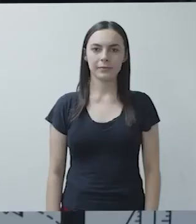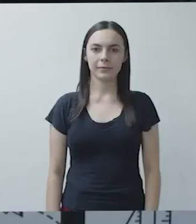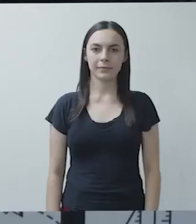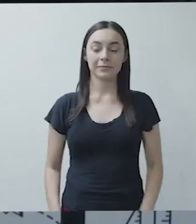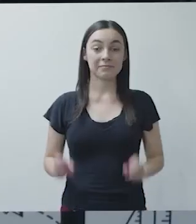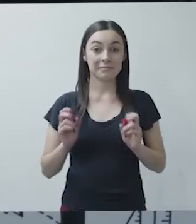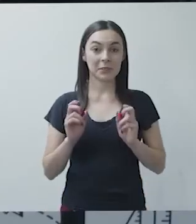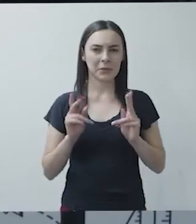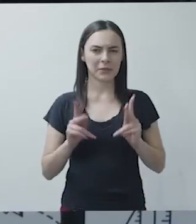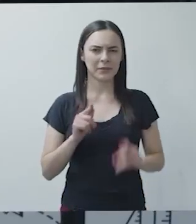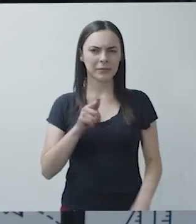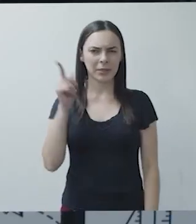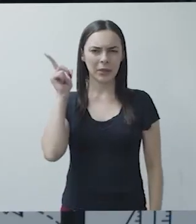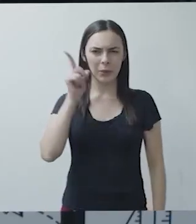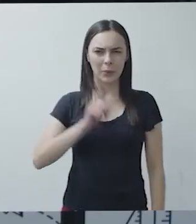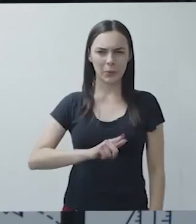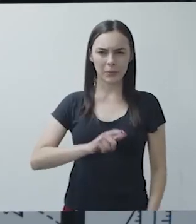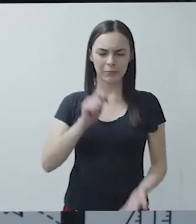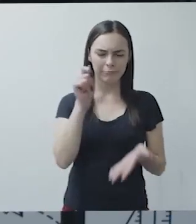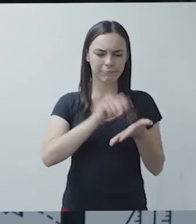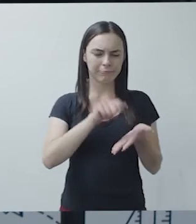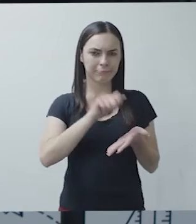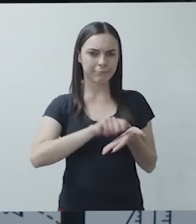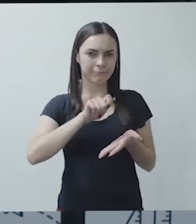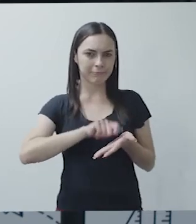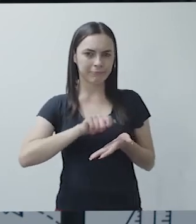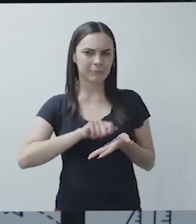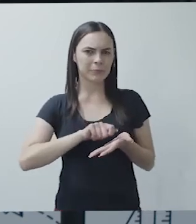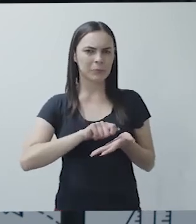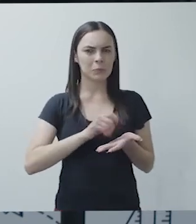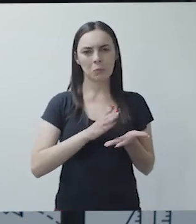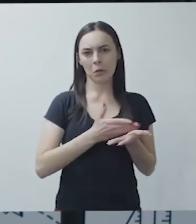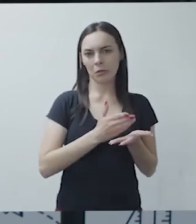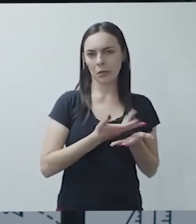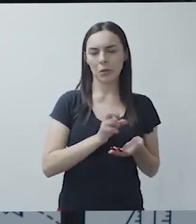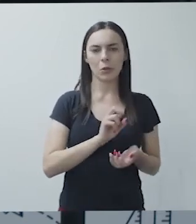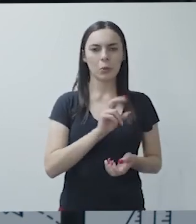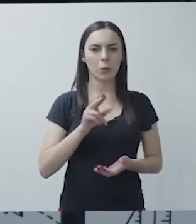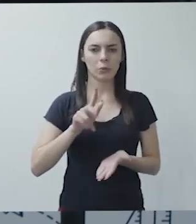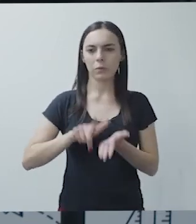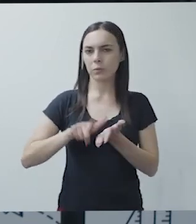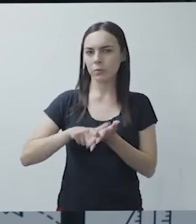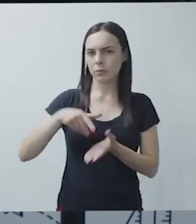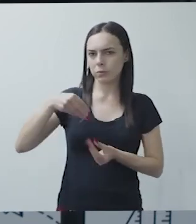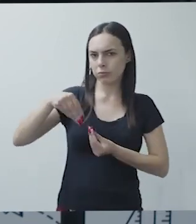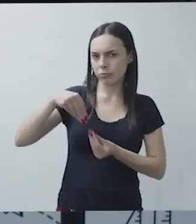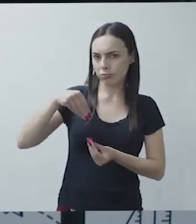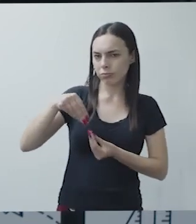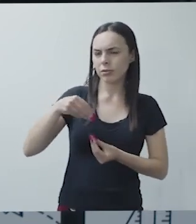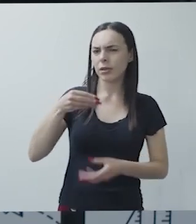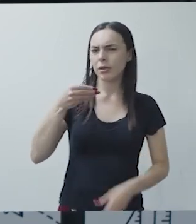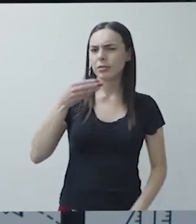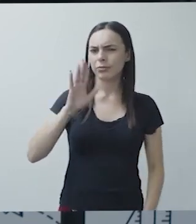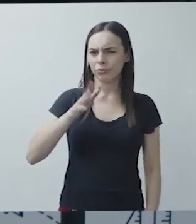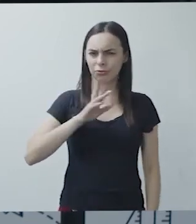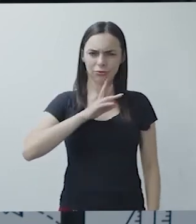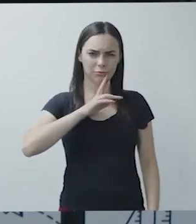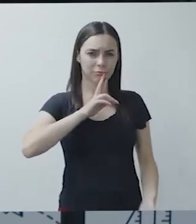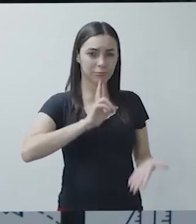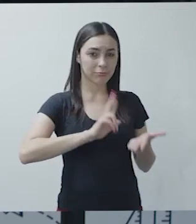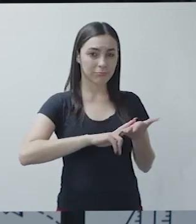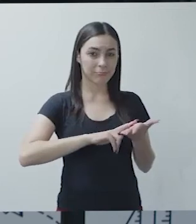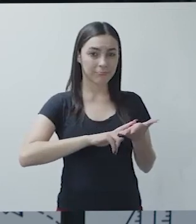Muito bem, você conseguiu fazer esse registro no seu caderno ou na sua folha sulfite e resolveu aqui este